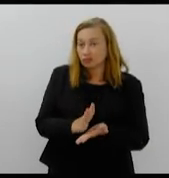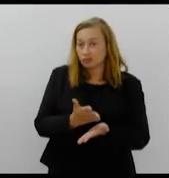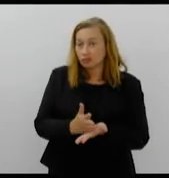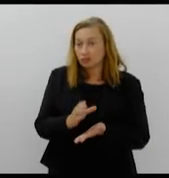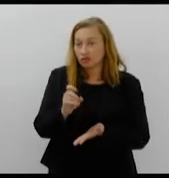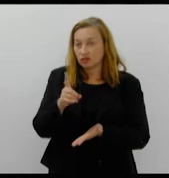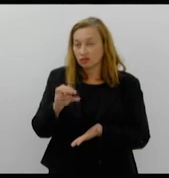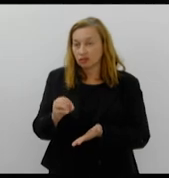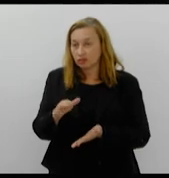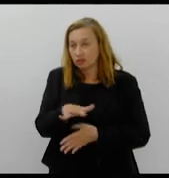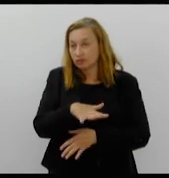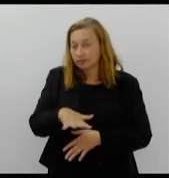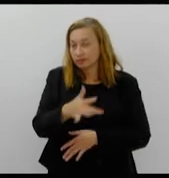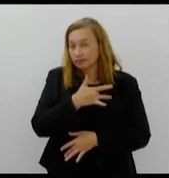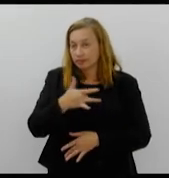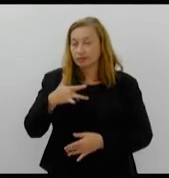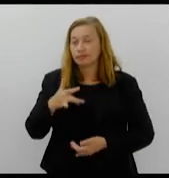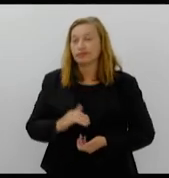de saúde.